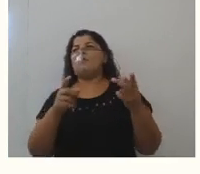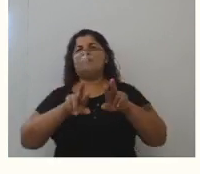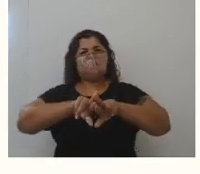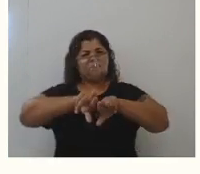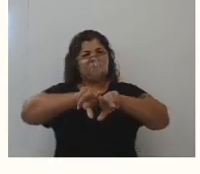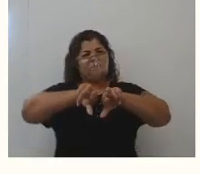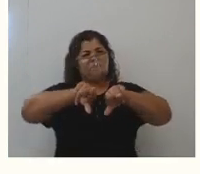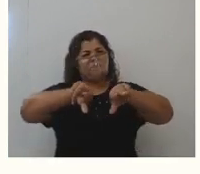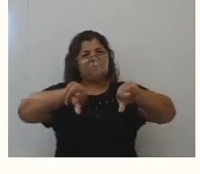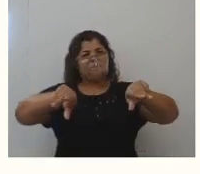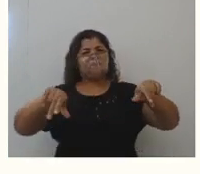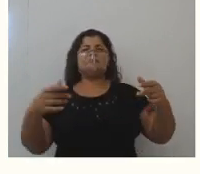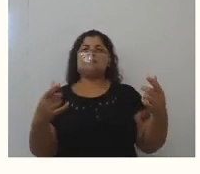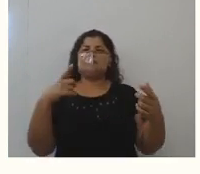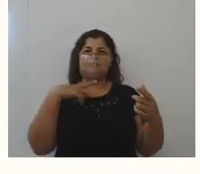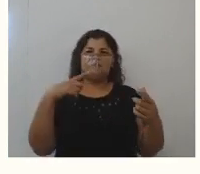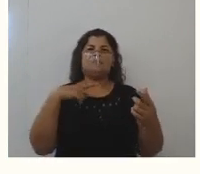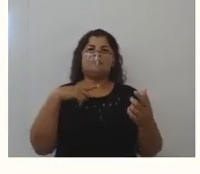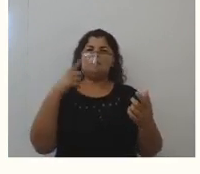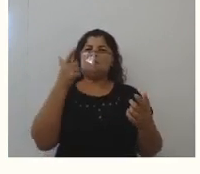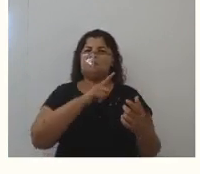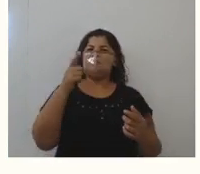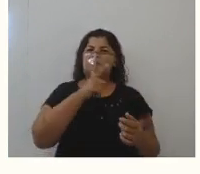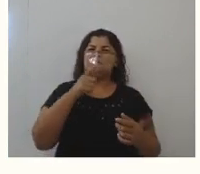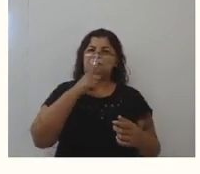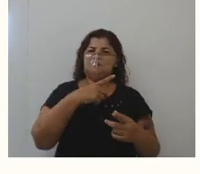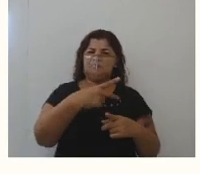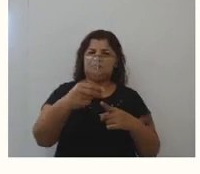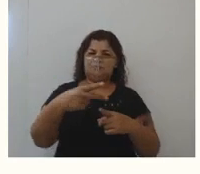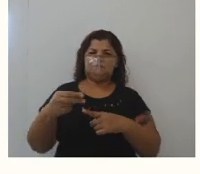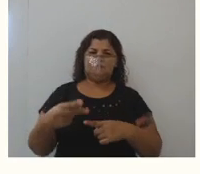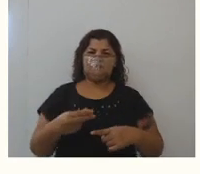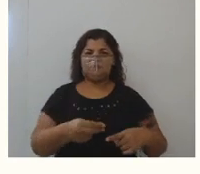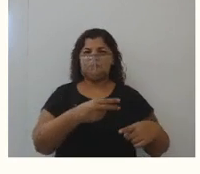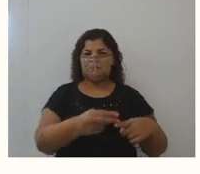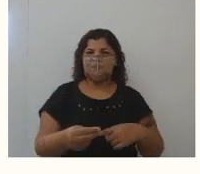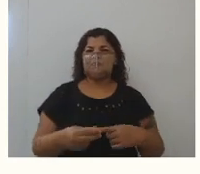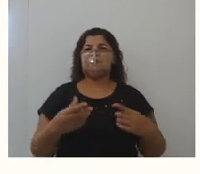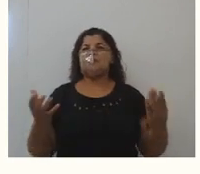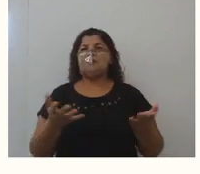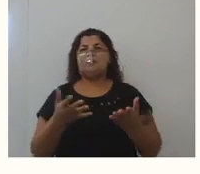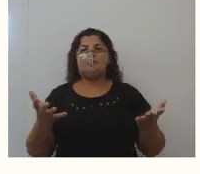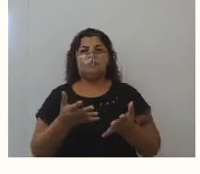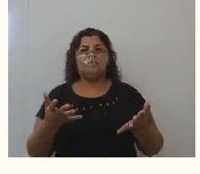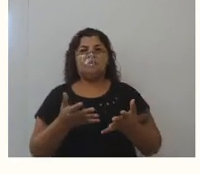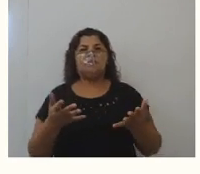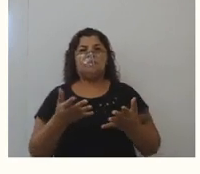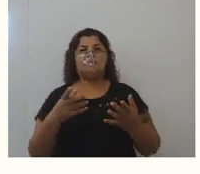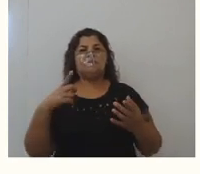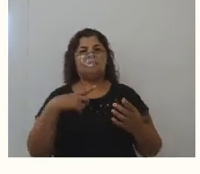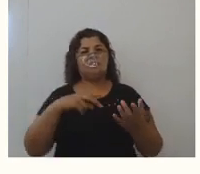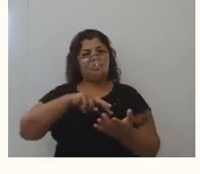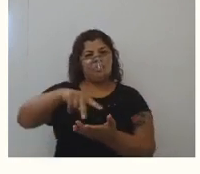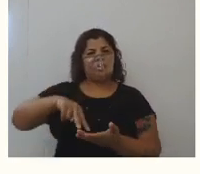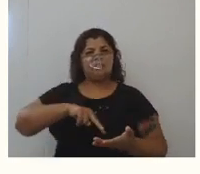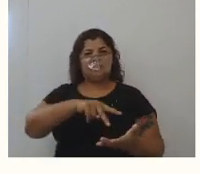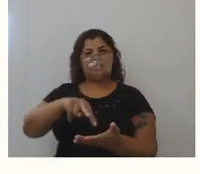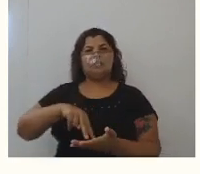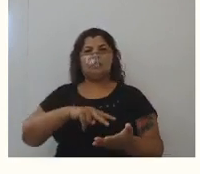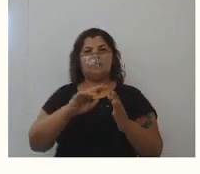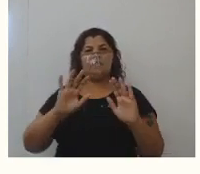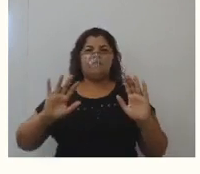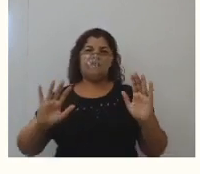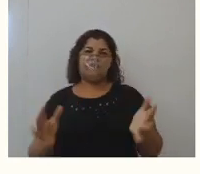dos Cria no Festival Hip Funk no Fumacê 2016 e atualmente faço parte como dançarino da